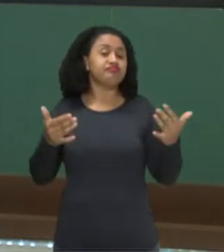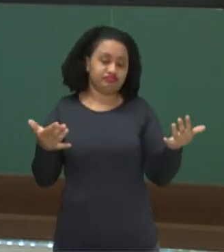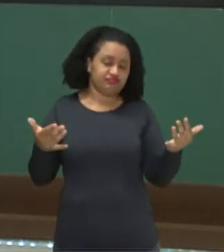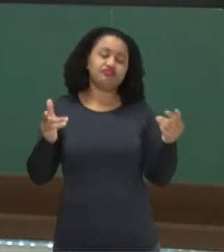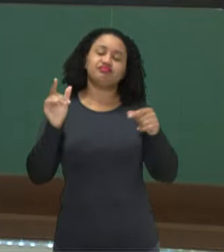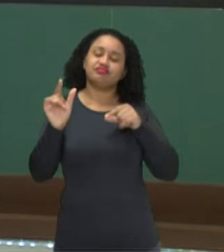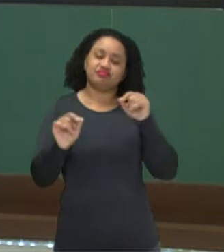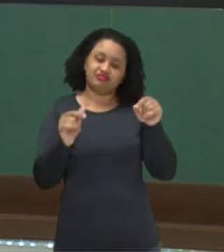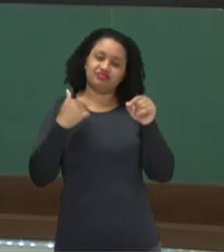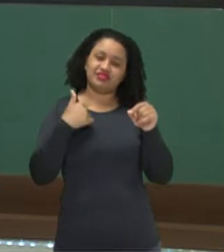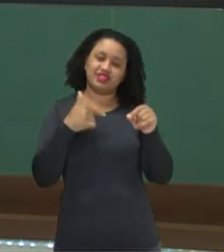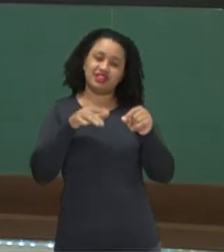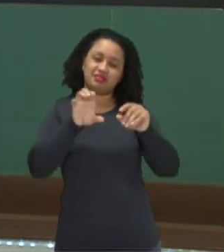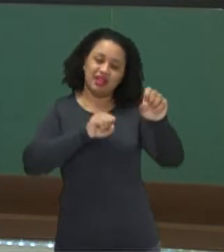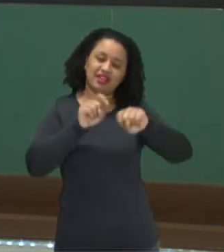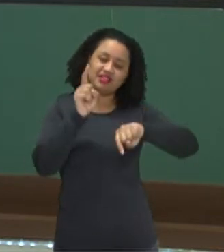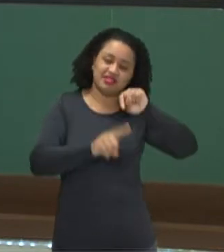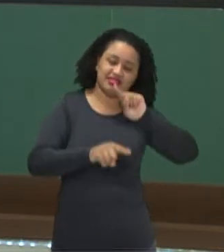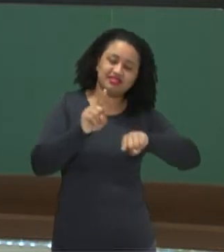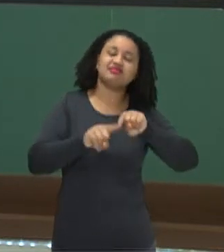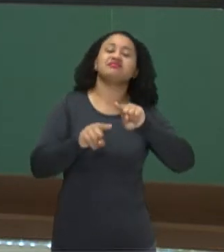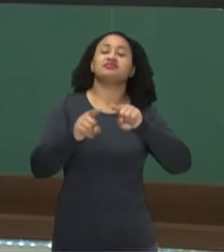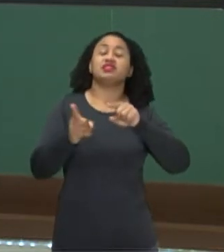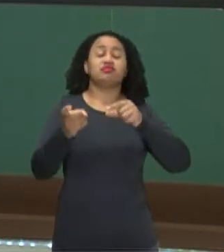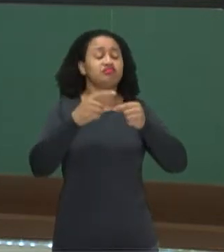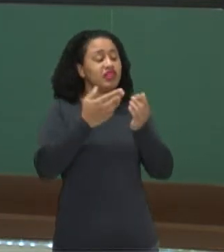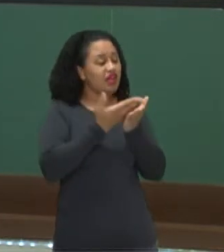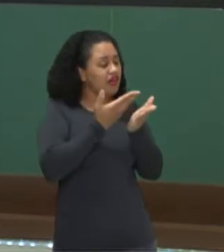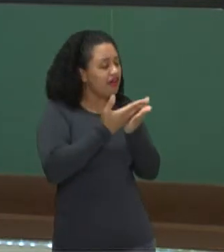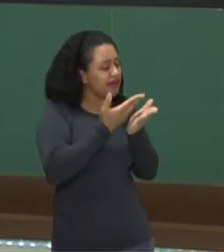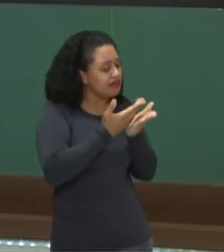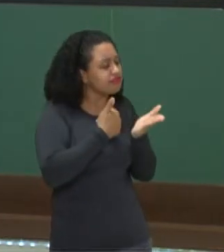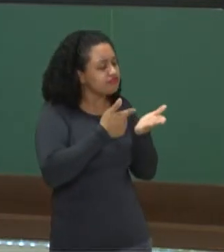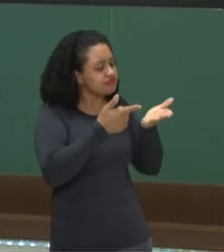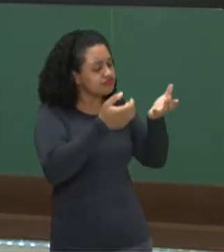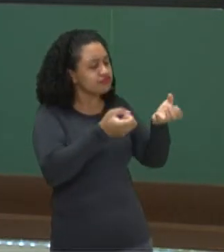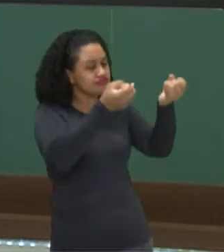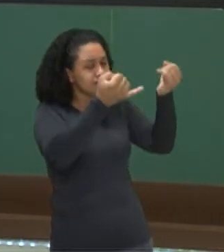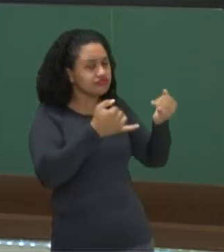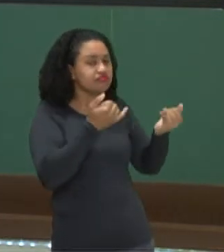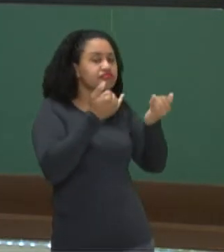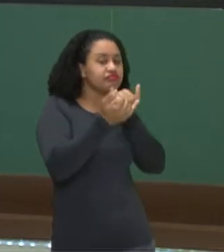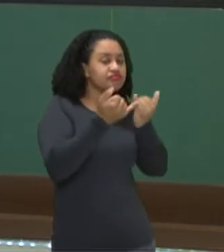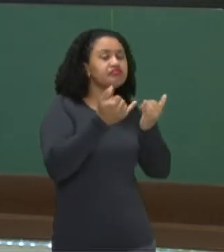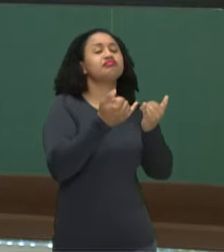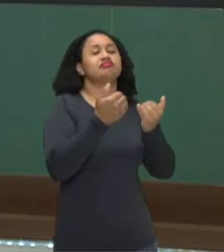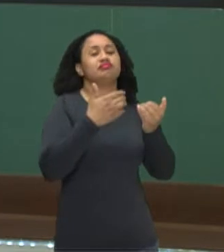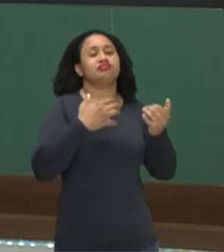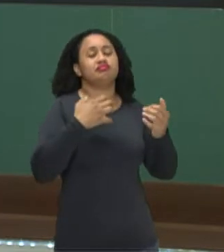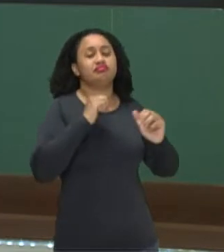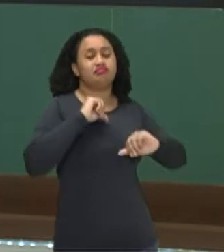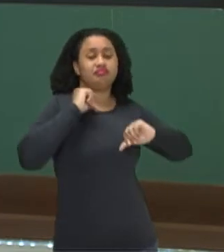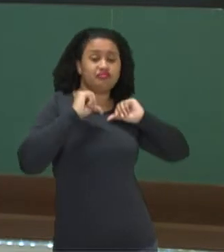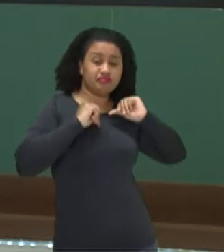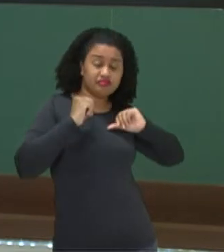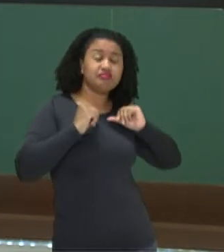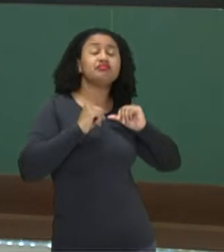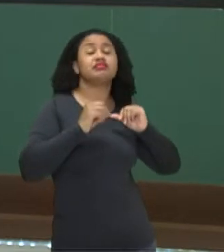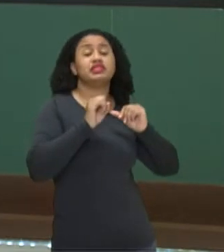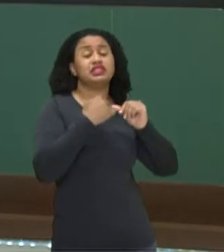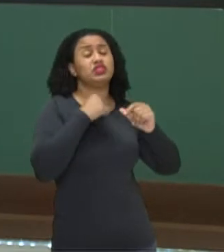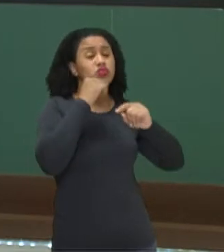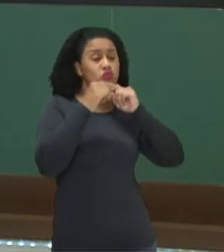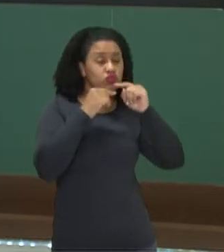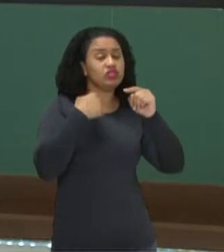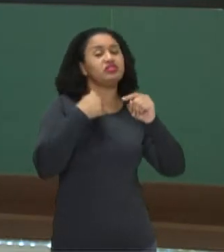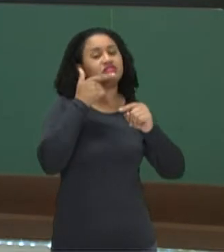uma vez, pega aí o seu material, volta naquela aula que nós falamos sobre semelhanças anatômicas que você, se estiver na